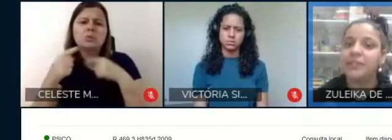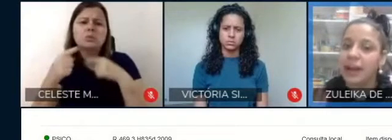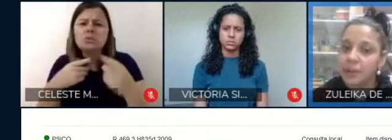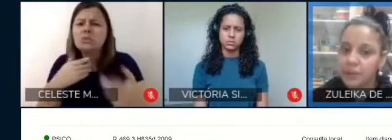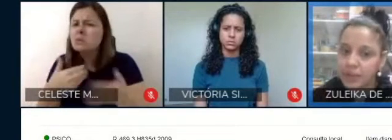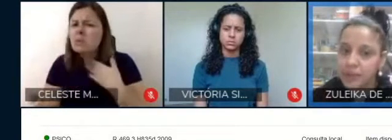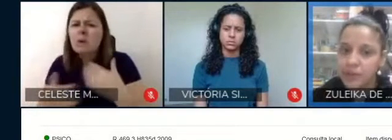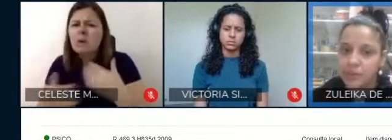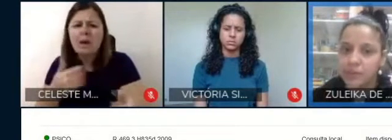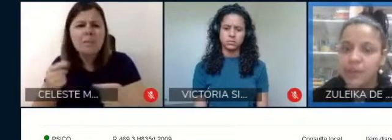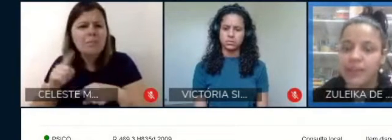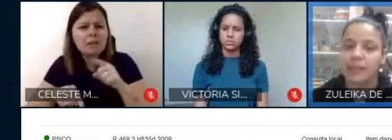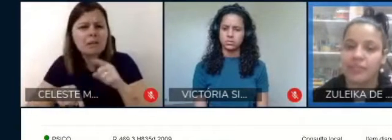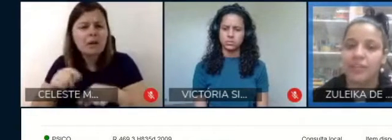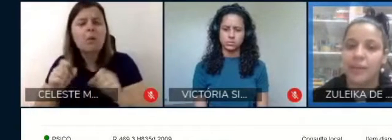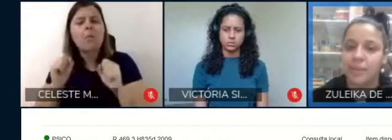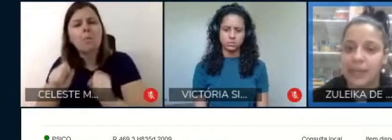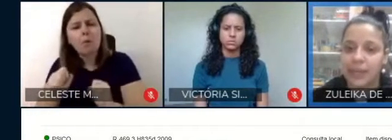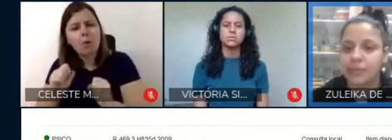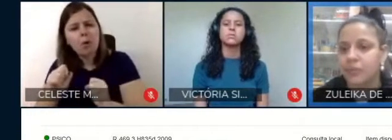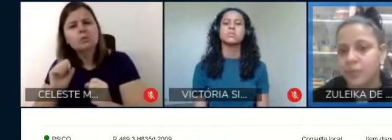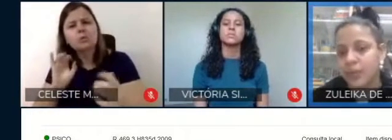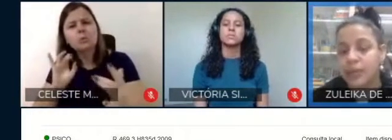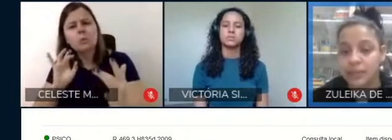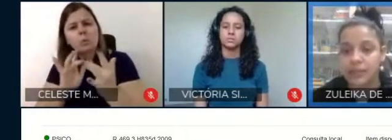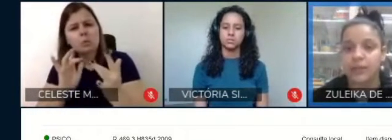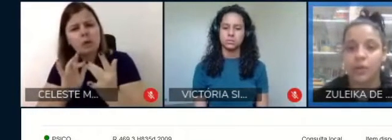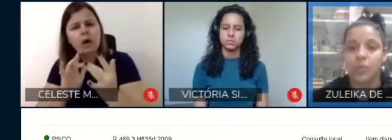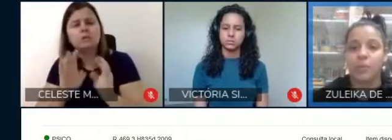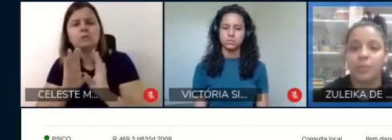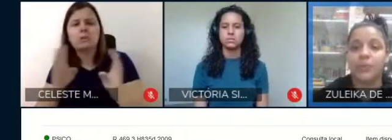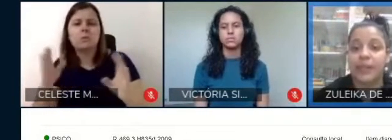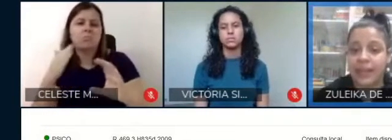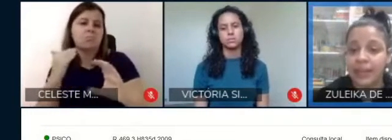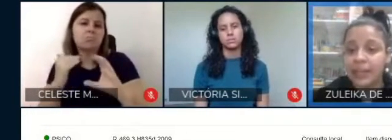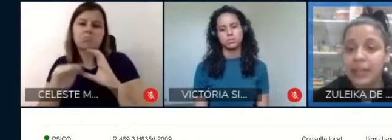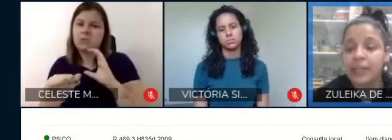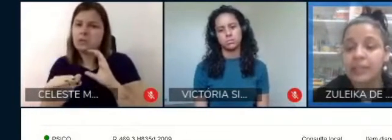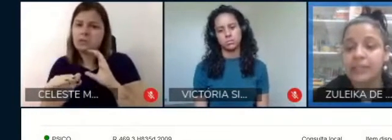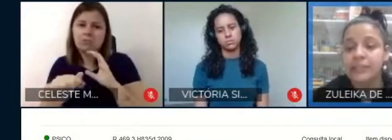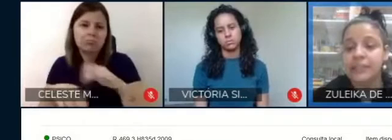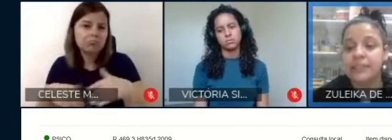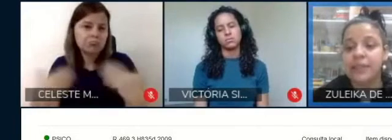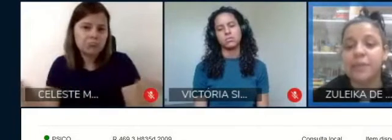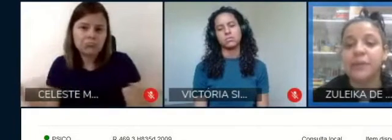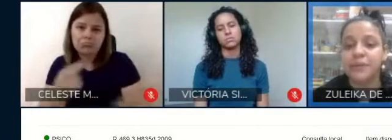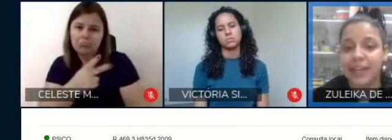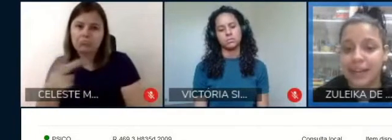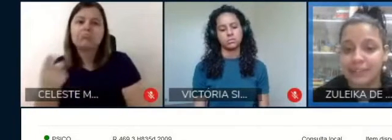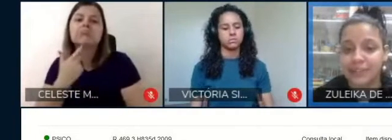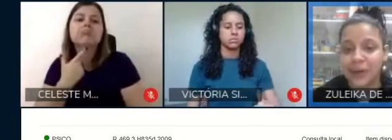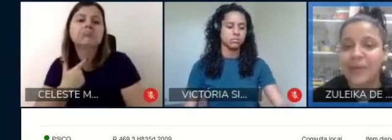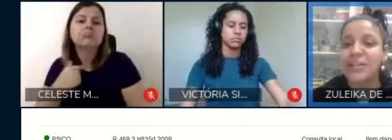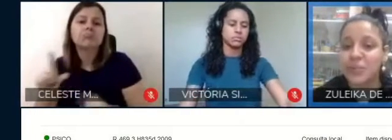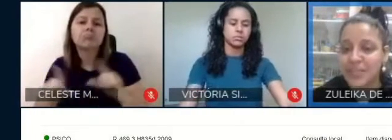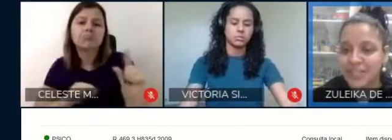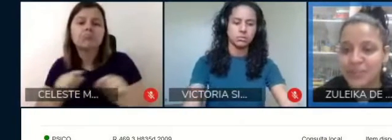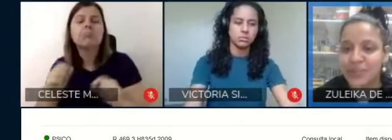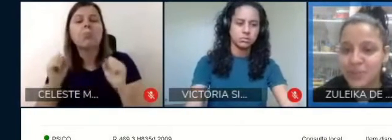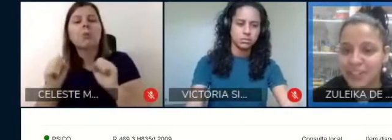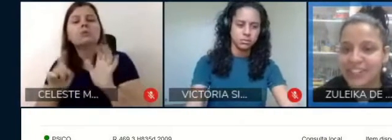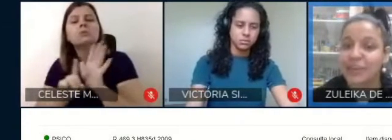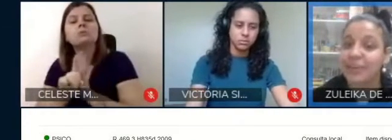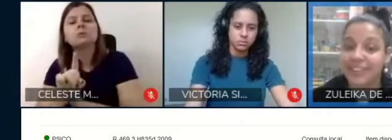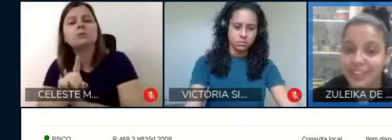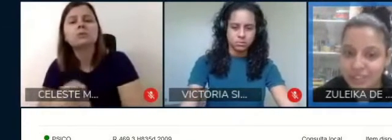material, a gente pode entrar em contato com a biblioteca via e-mail, né, como puder, e perguntar qual